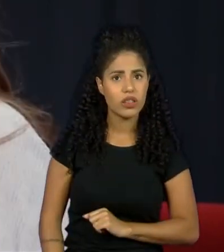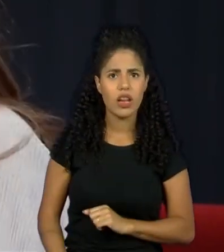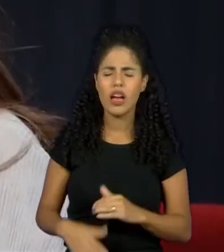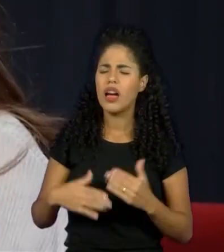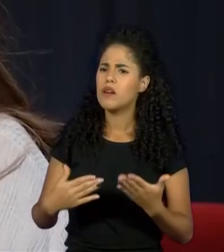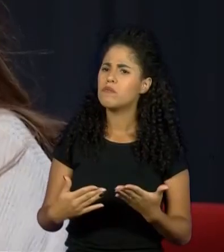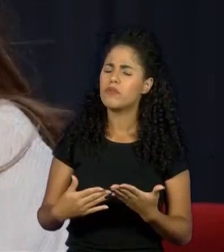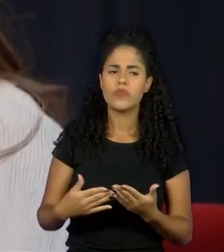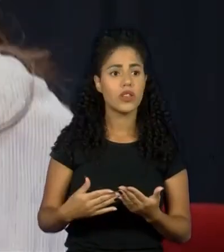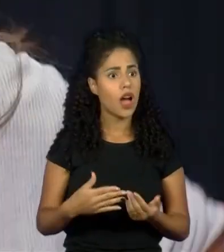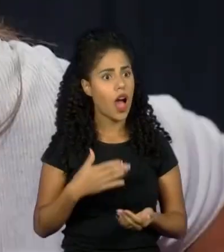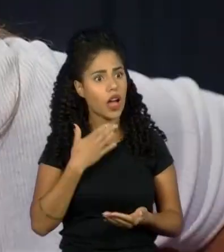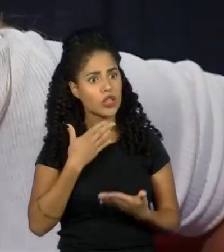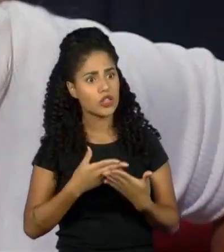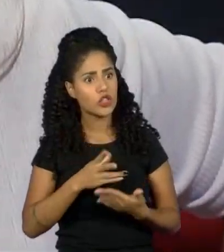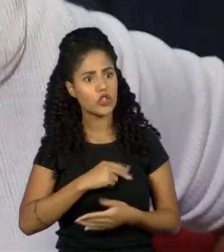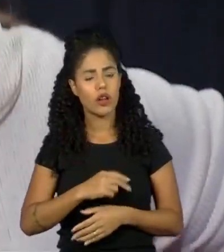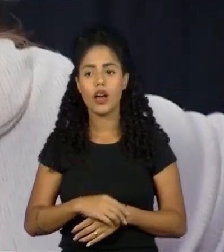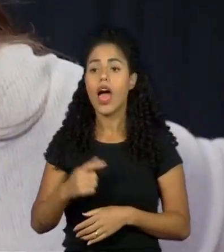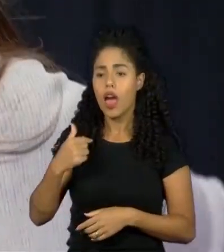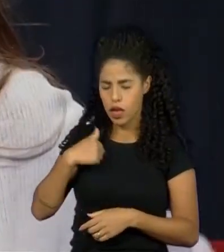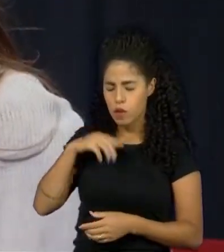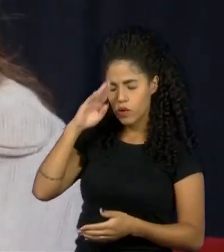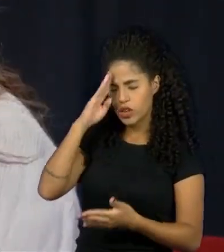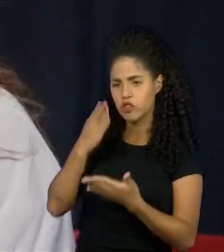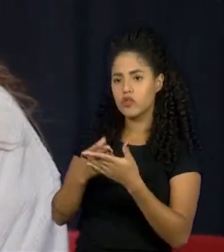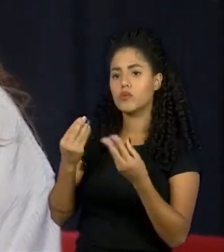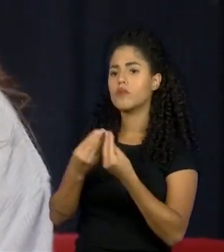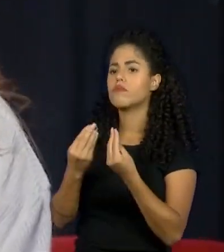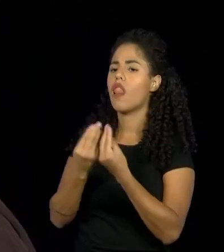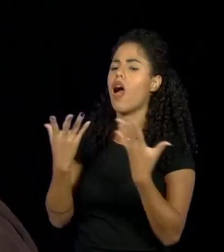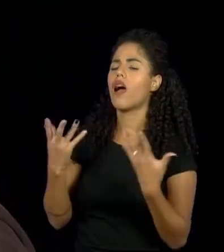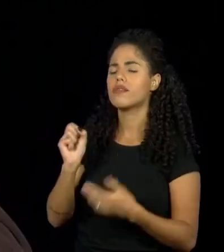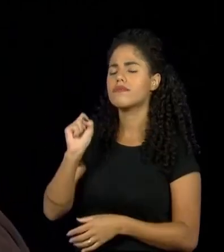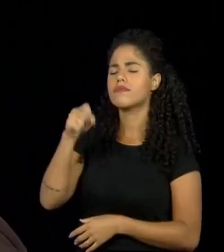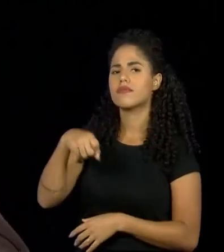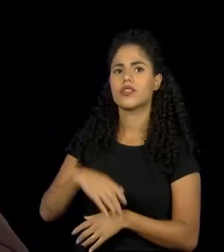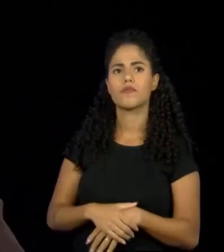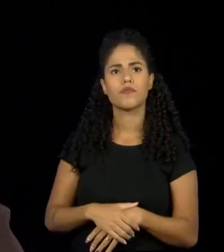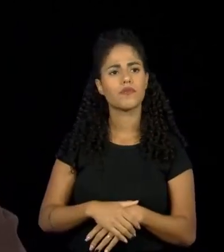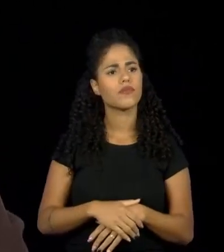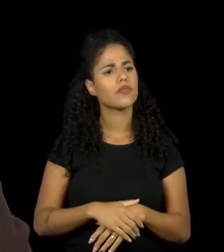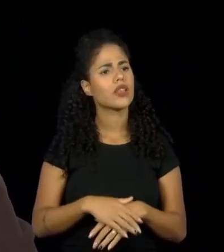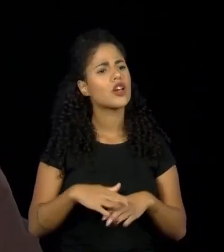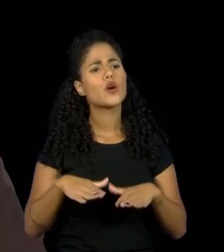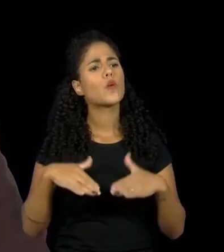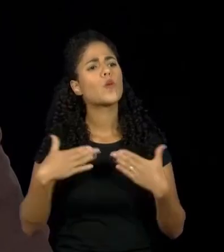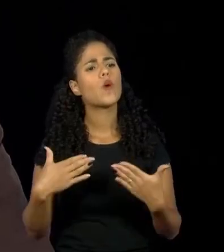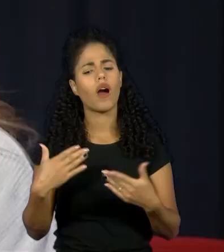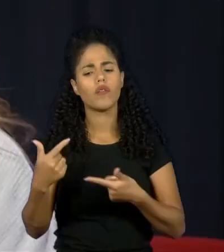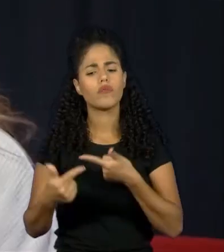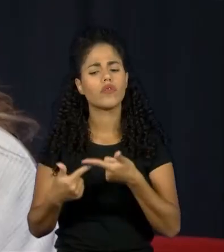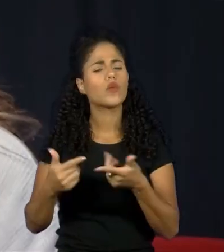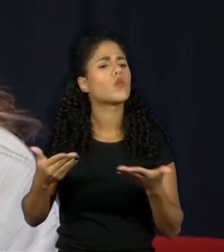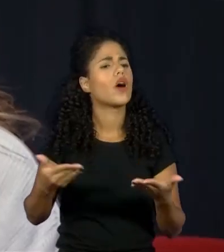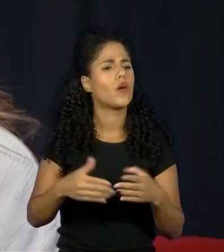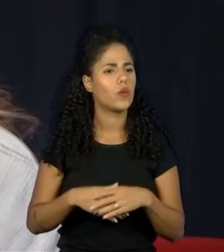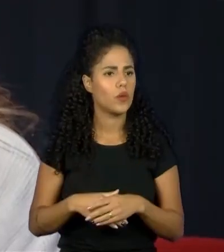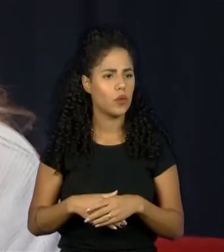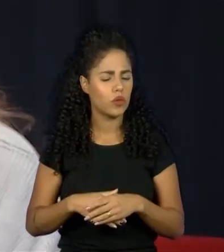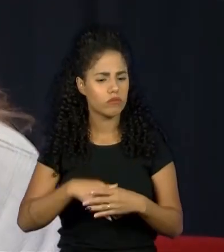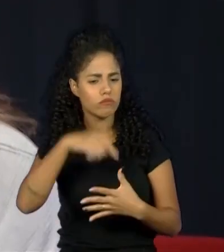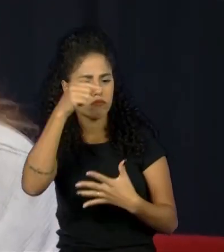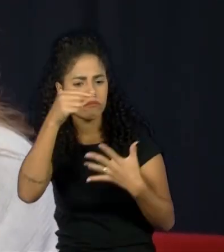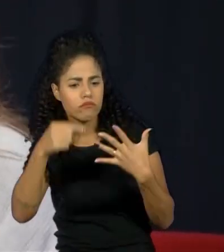mas você não acredita em milagre fez cara você não acreditasse em milagre não fazia o que eu faço porque tipo de serviços são serviços que